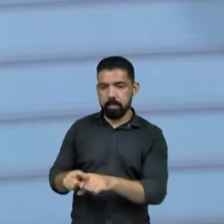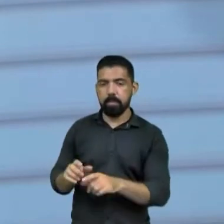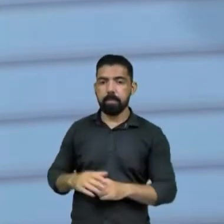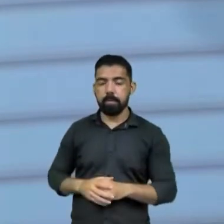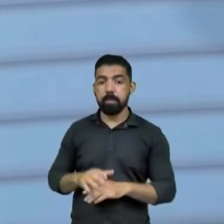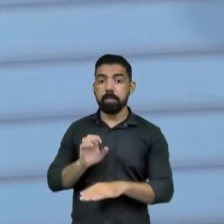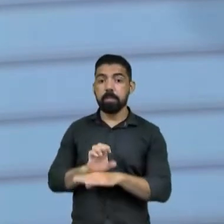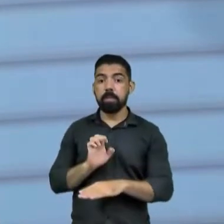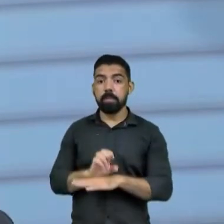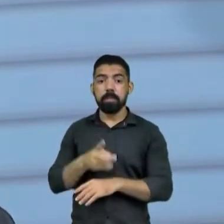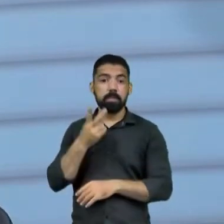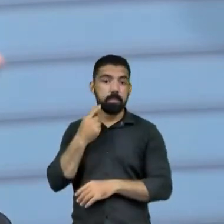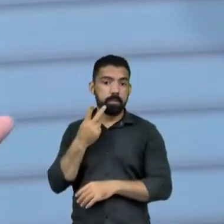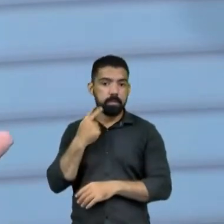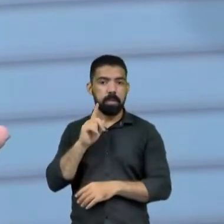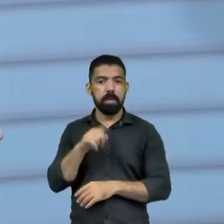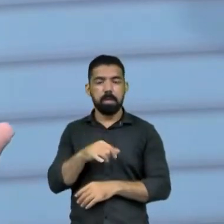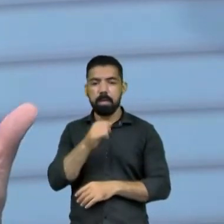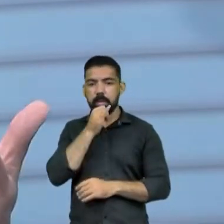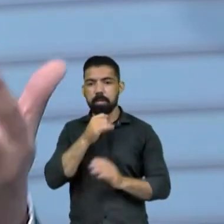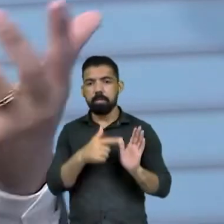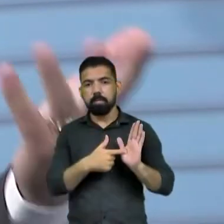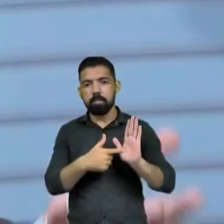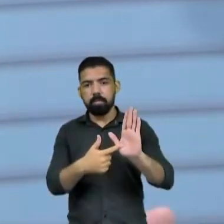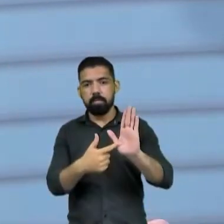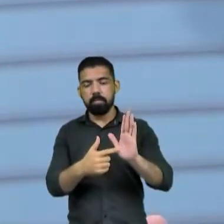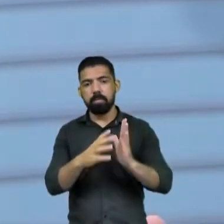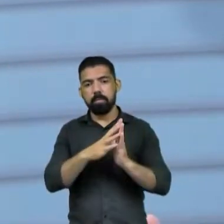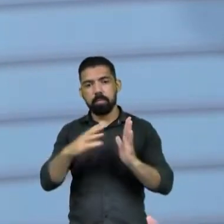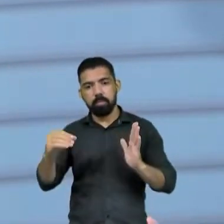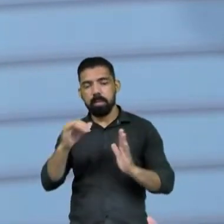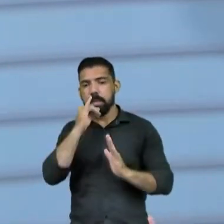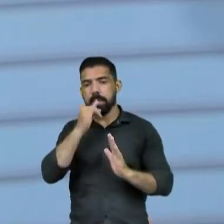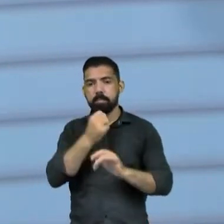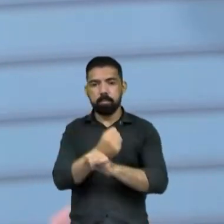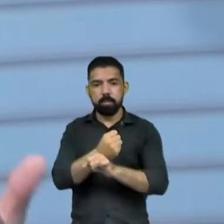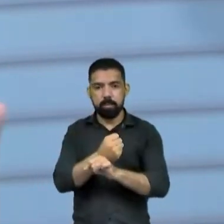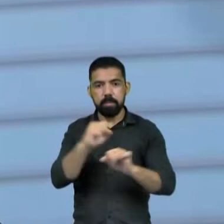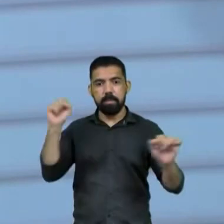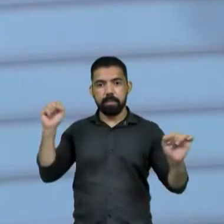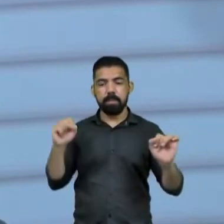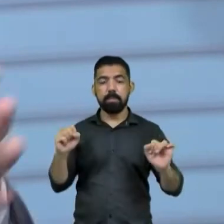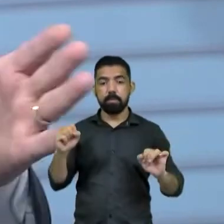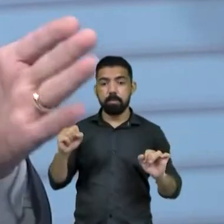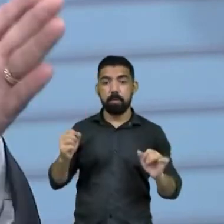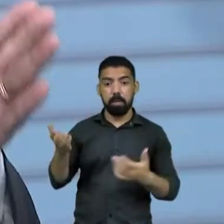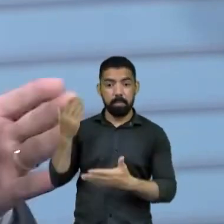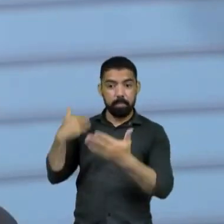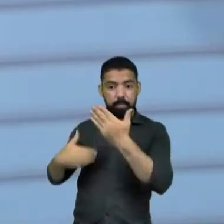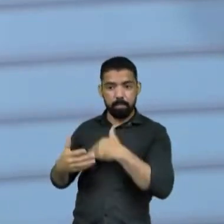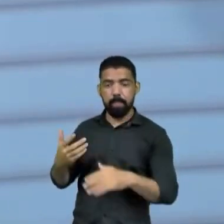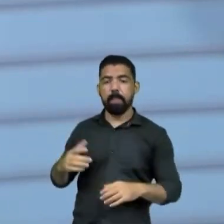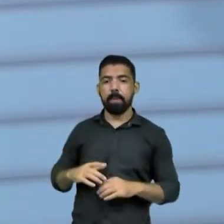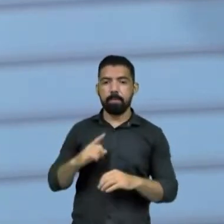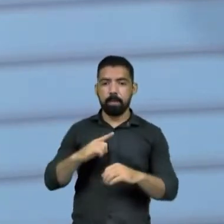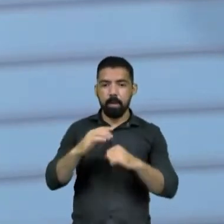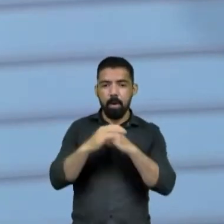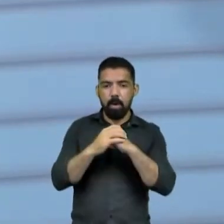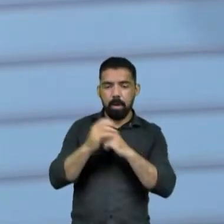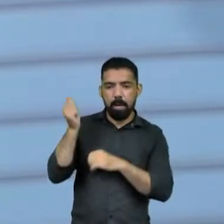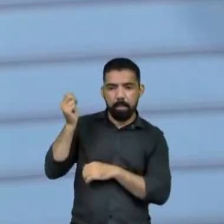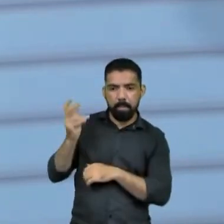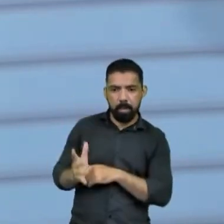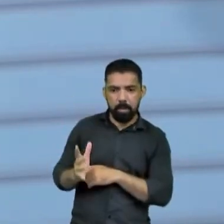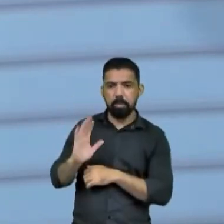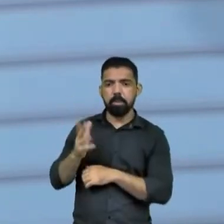Ceará tá dando um exemplo pro Brasil assim como foi da libertação dos escravos da oração da madrugada nós completamos 10 anos da oração da madrugada